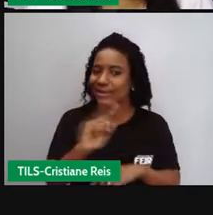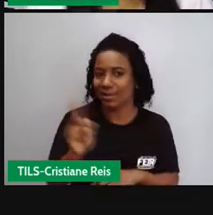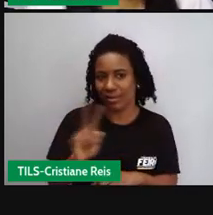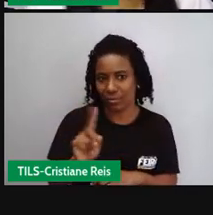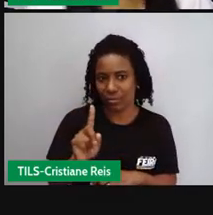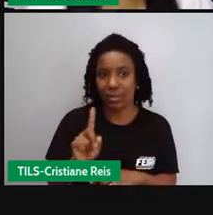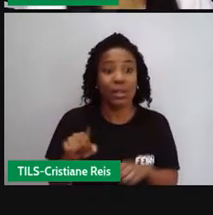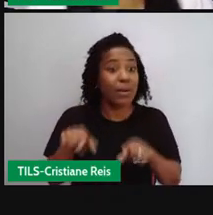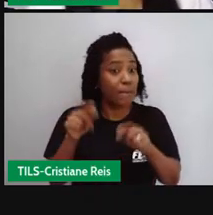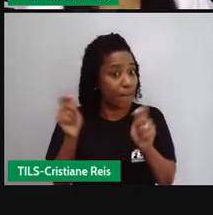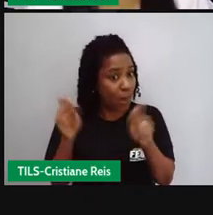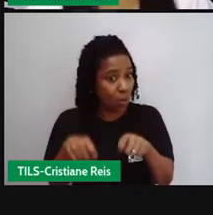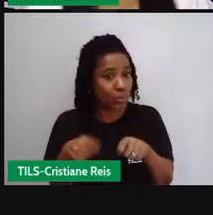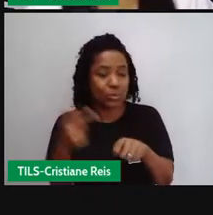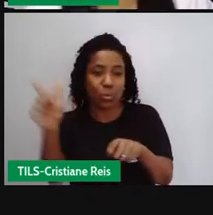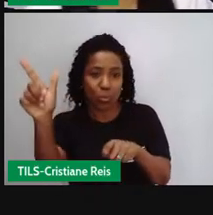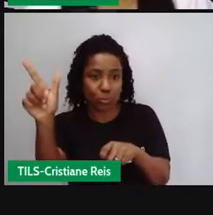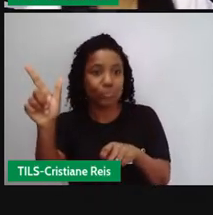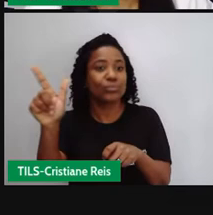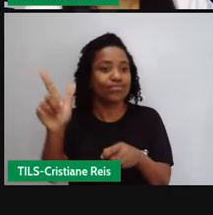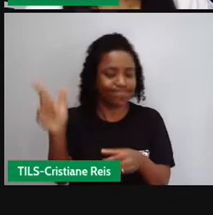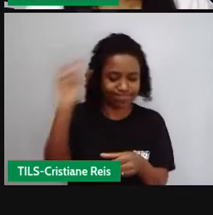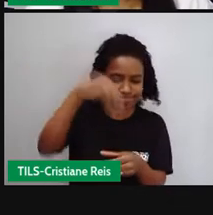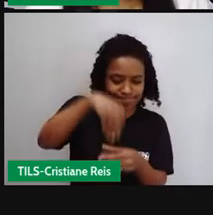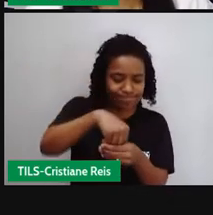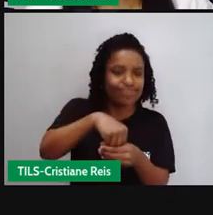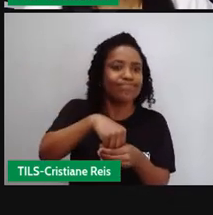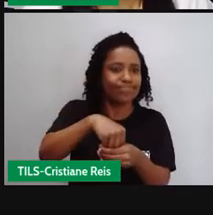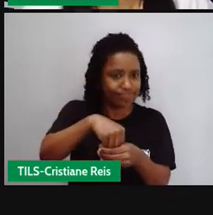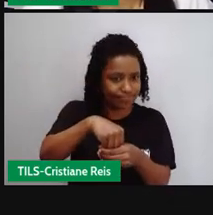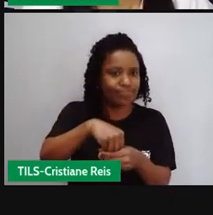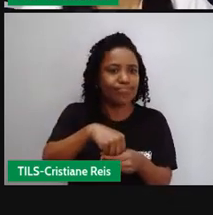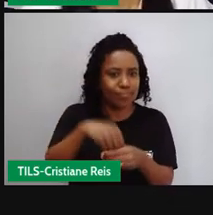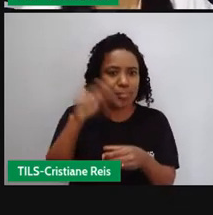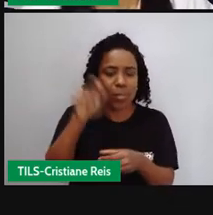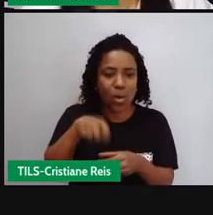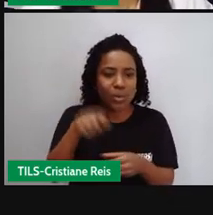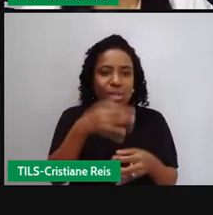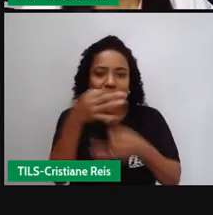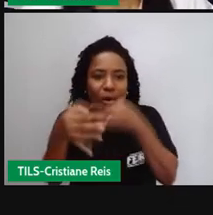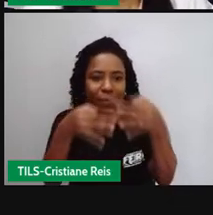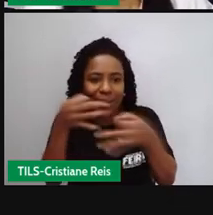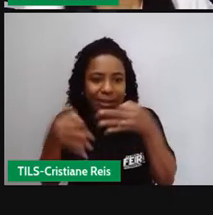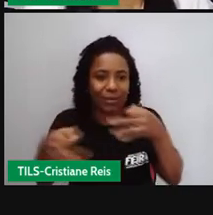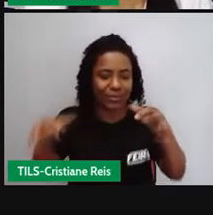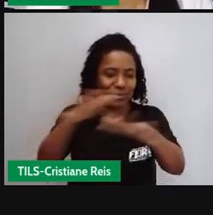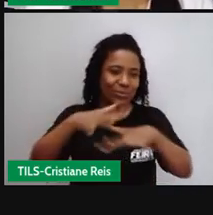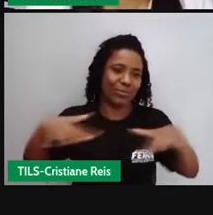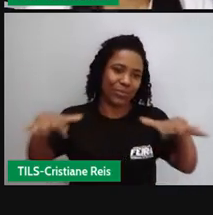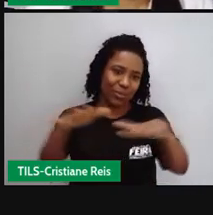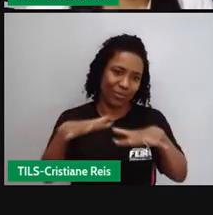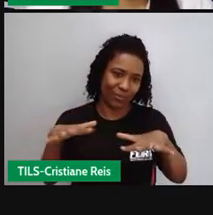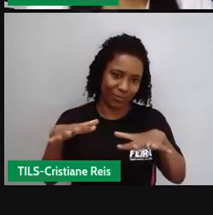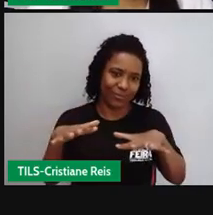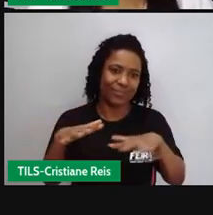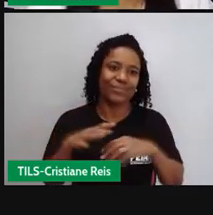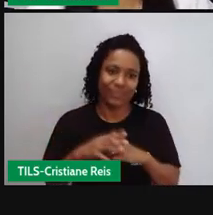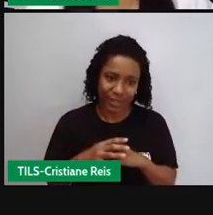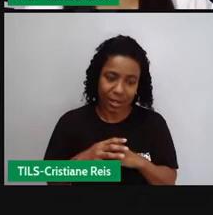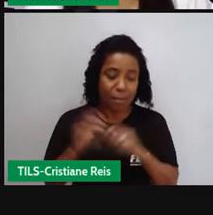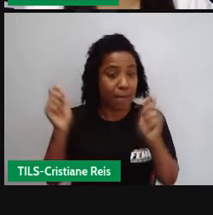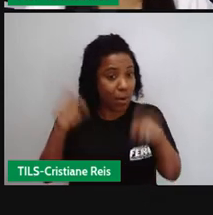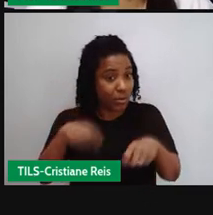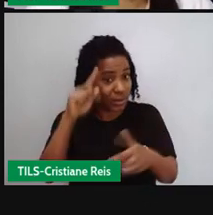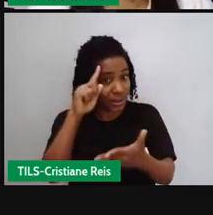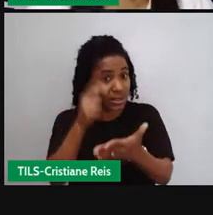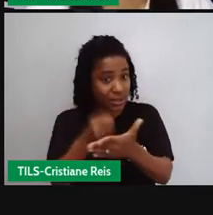também é utilizado, que as eleições são utilizadas, sejam para decisões que envolvem todo o país, como no caso